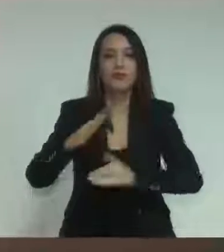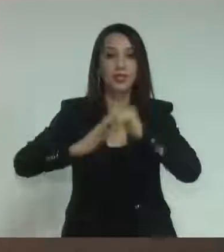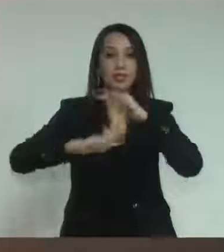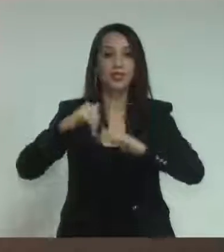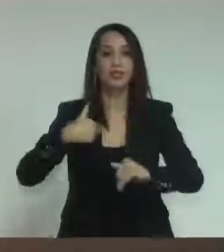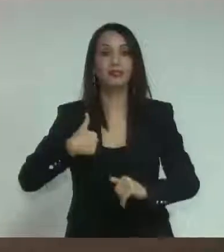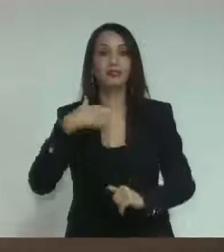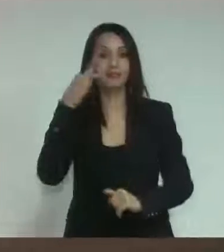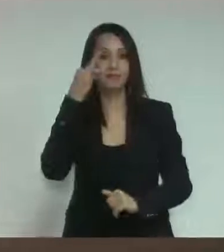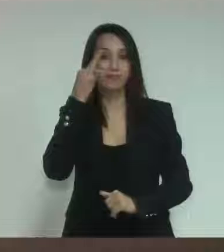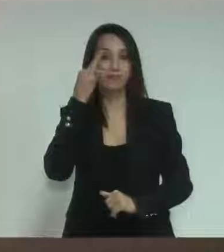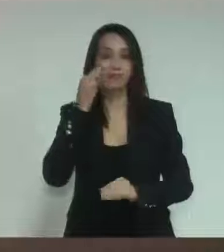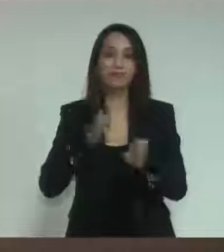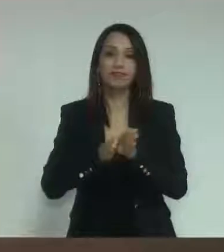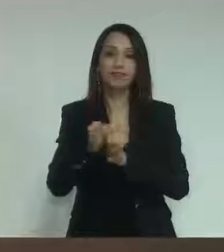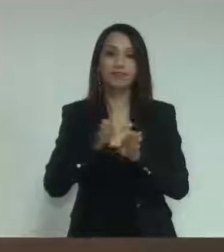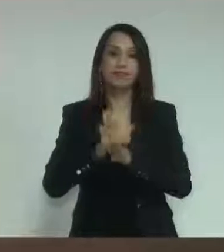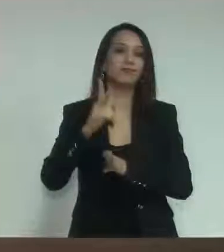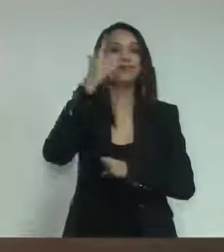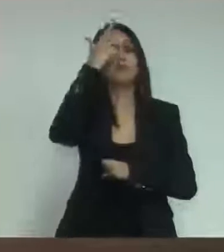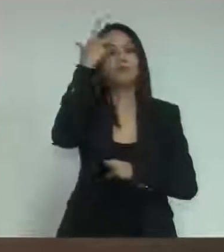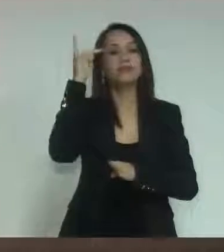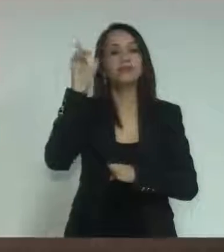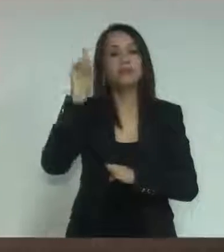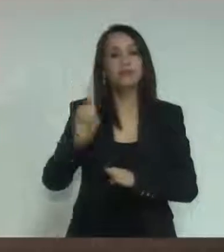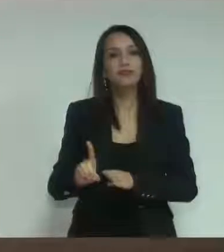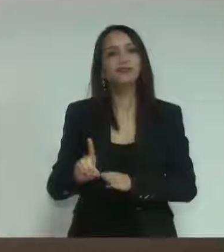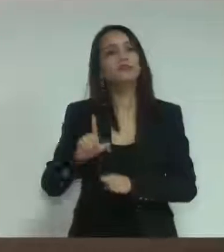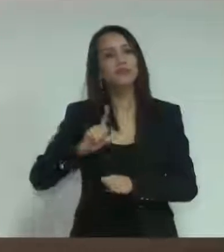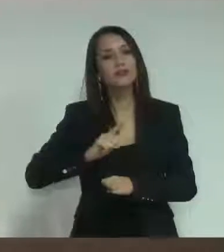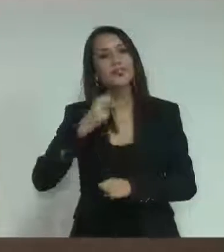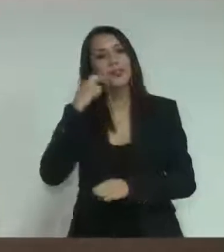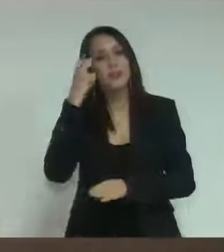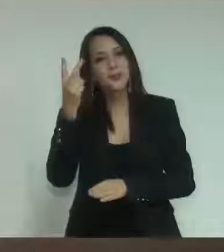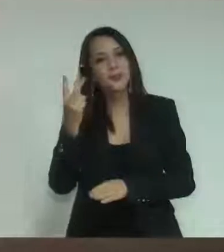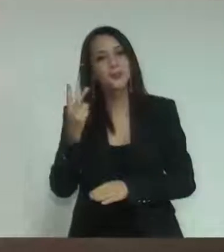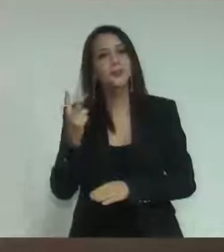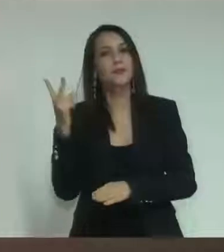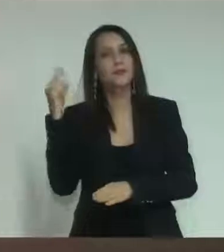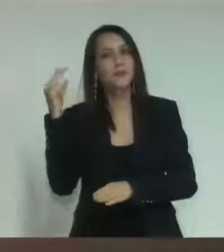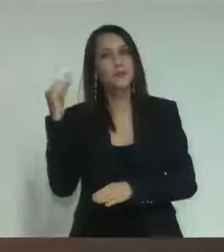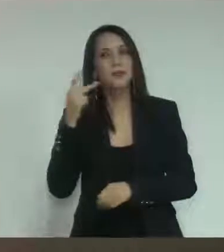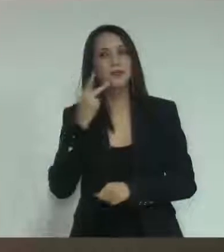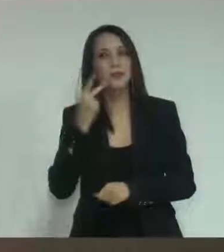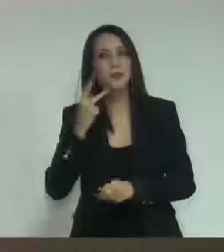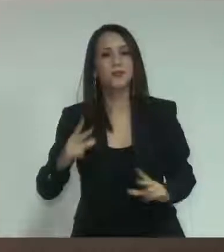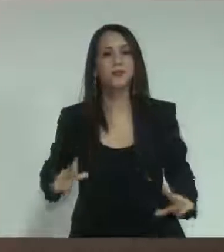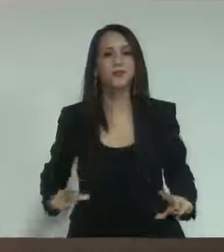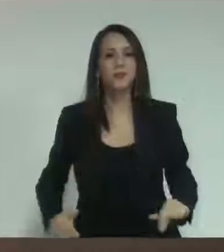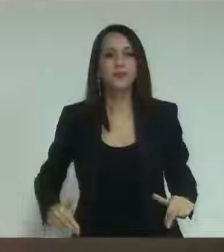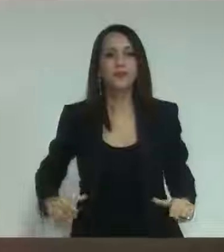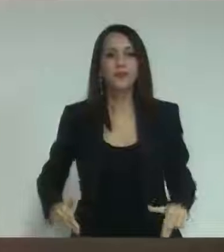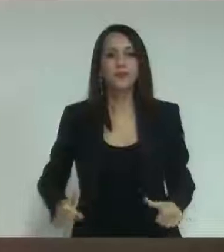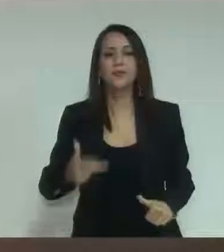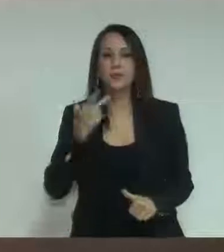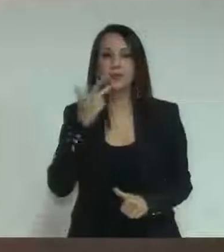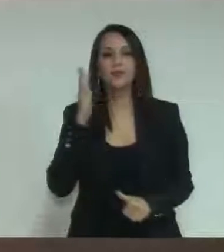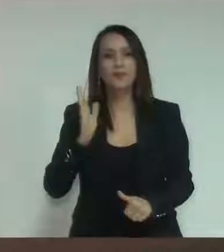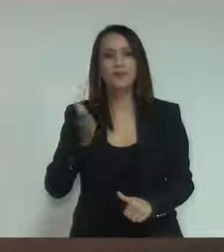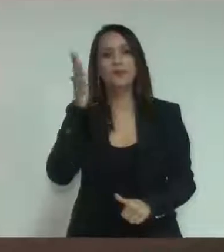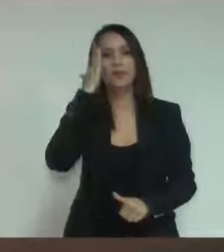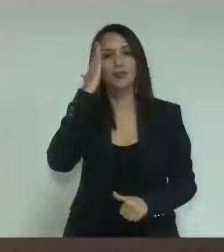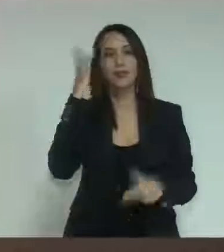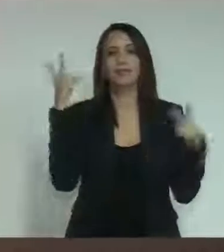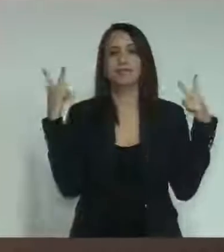vezes presente no Conselho Municipal da Pessoa com Deficiência, e aí dá vergonha quando a gente escuta um cadeirante dizer assim, olha, eu já sei